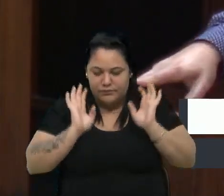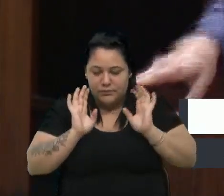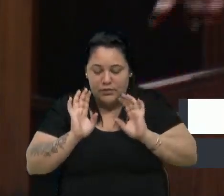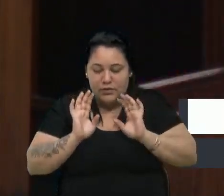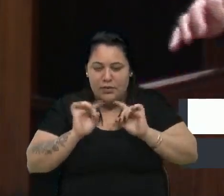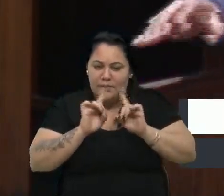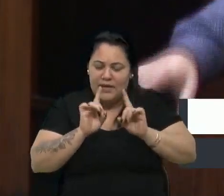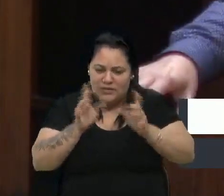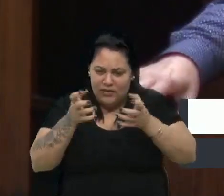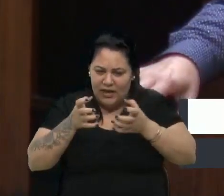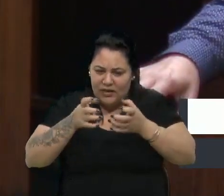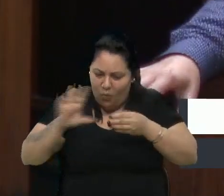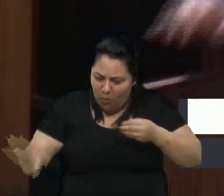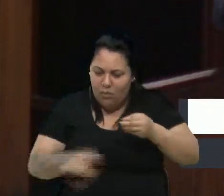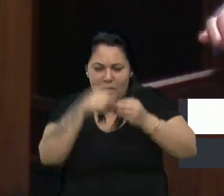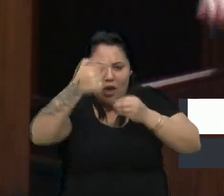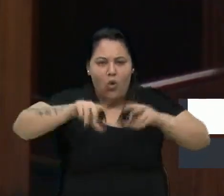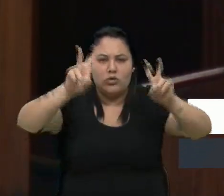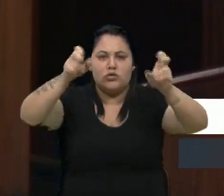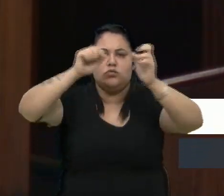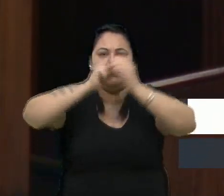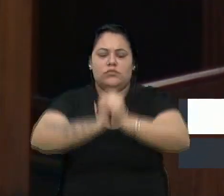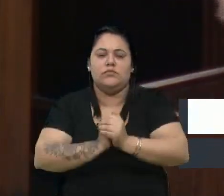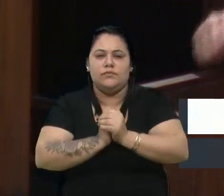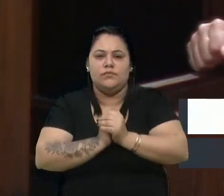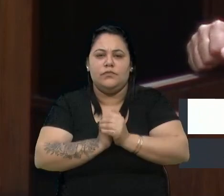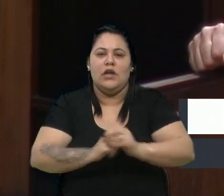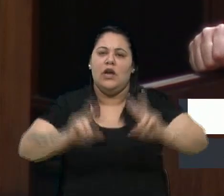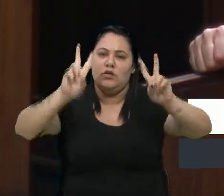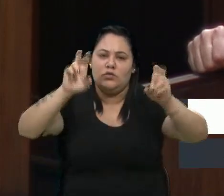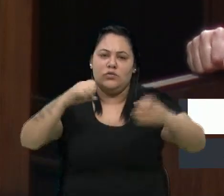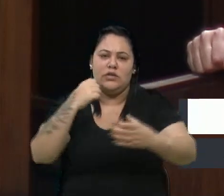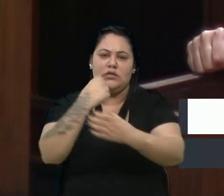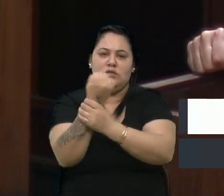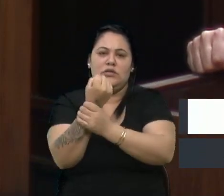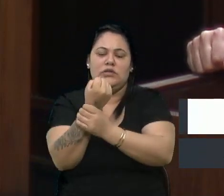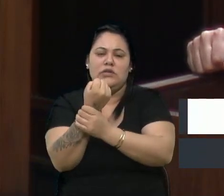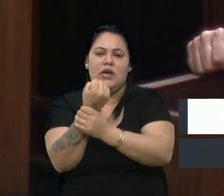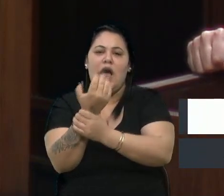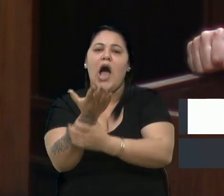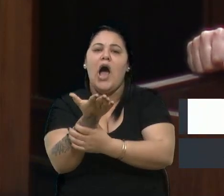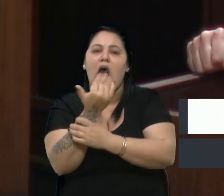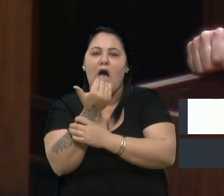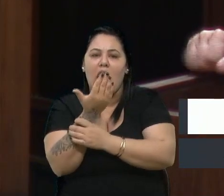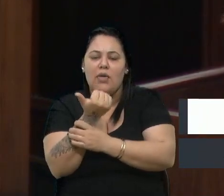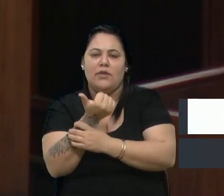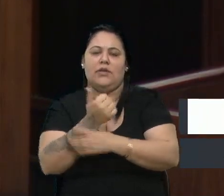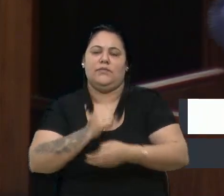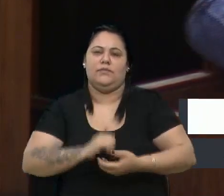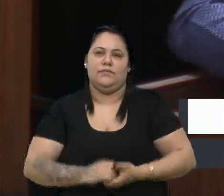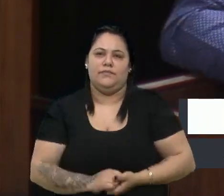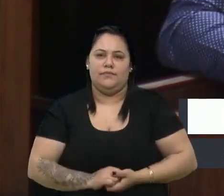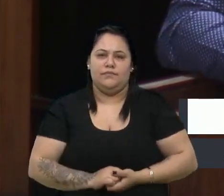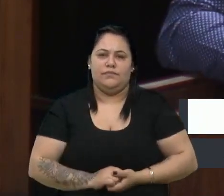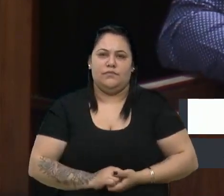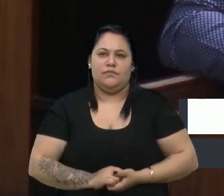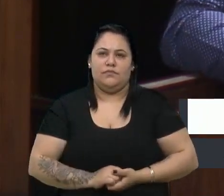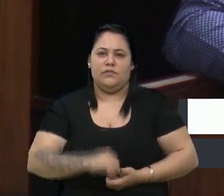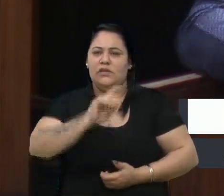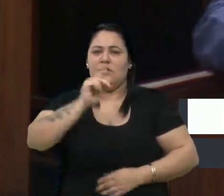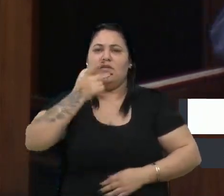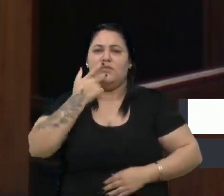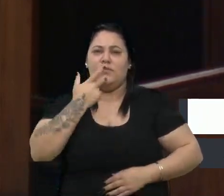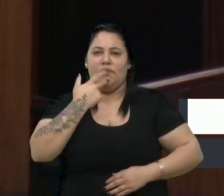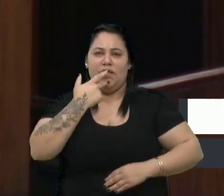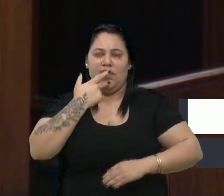baila, que é o seguinte, que é o tema da segurança alimentar. Então, nós não vamos falar de morador em